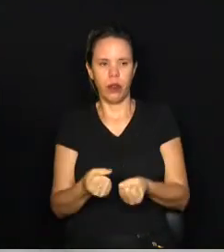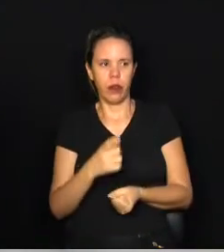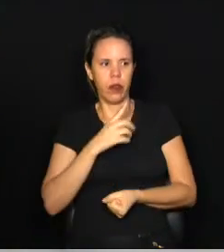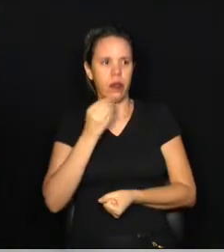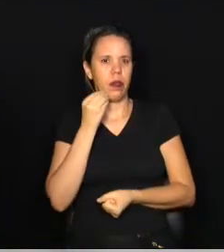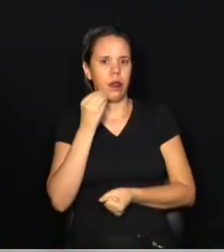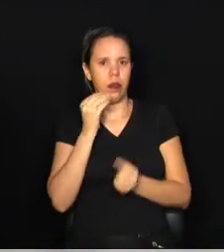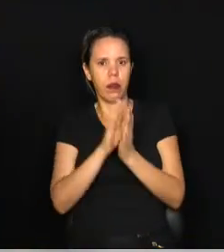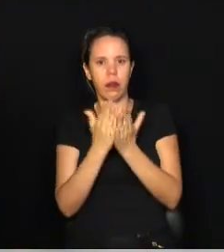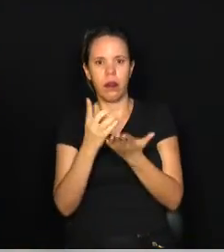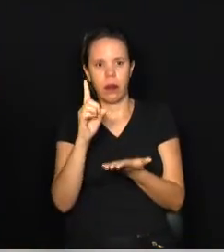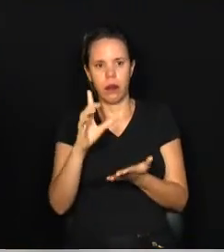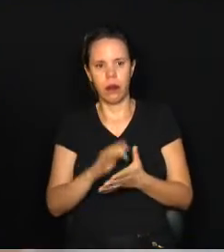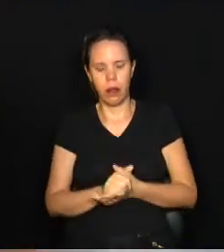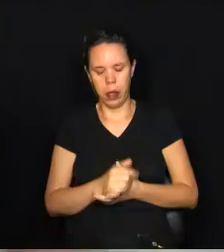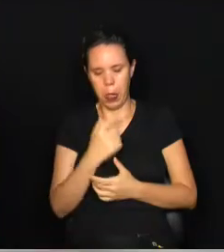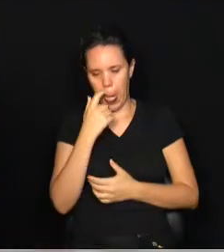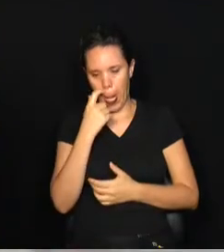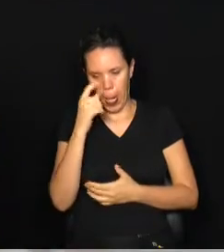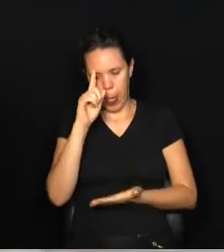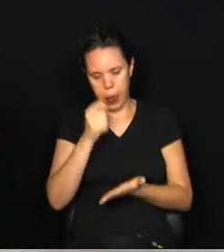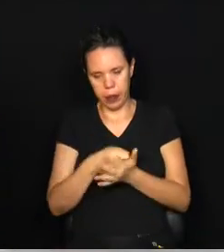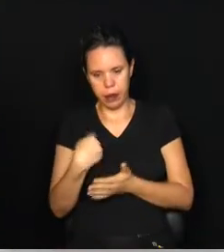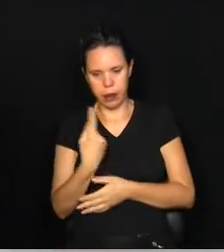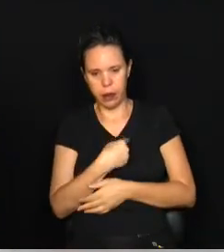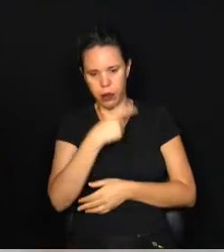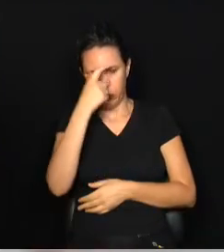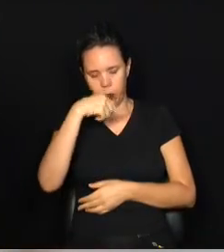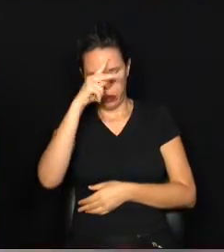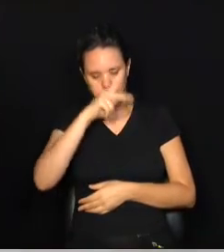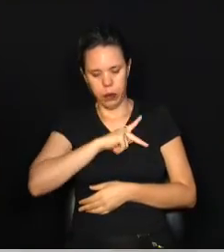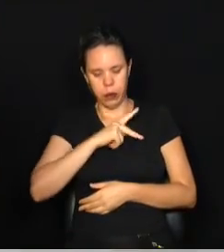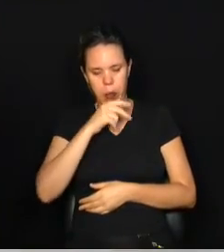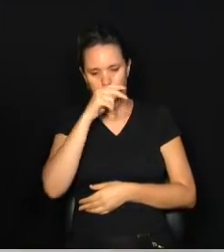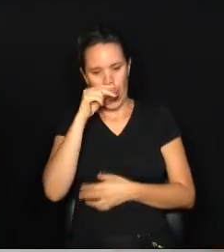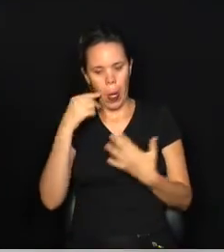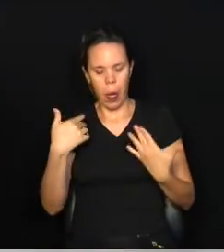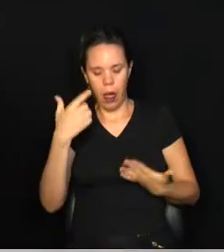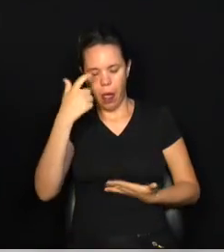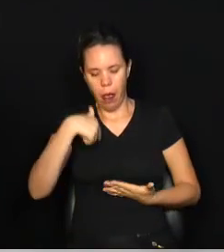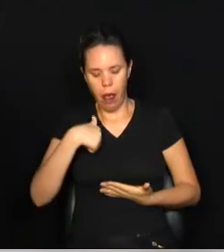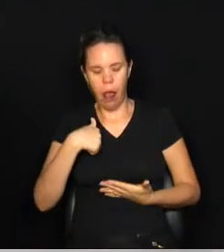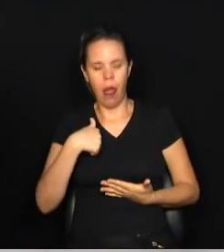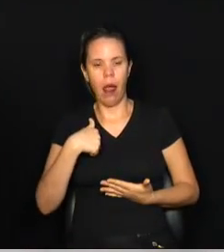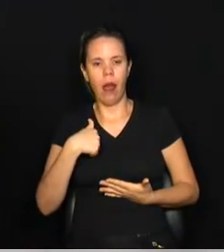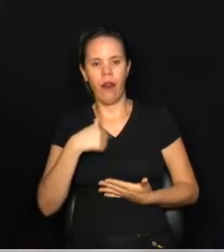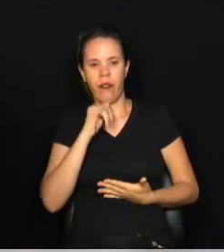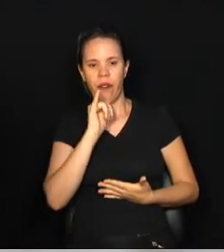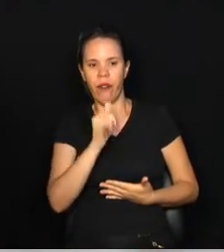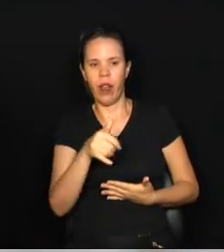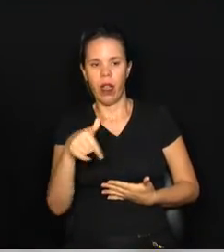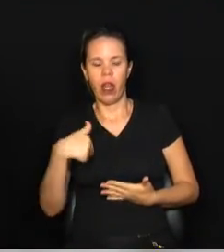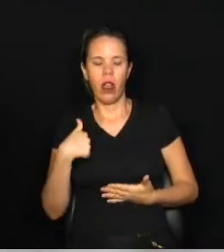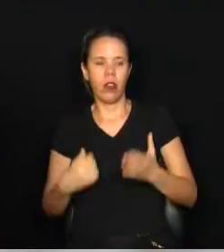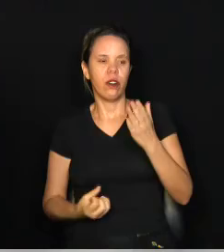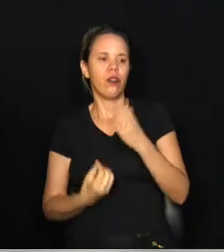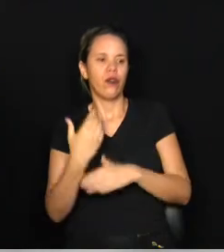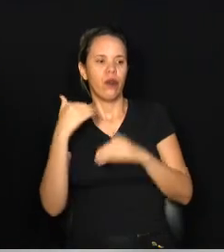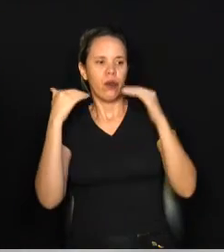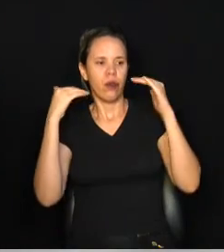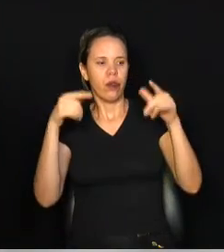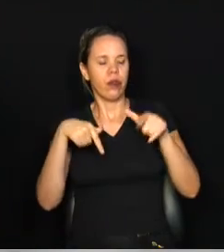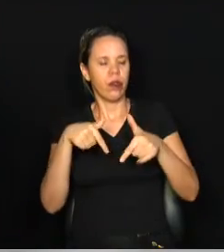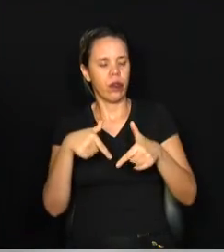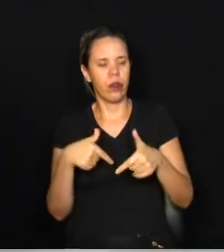na Bíblia, né? Quem decide sobre mim sou eu. Então, sou eu que devo dizer a que veio. Sou eu que